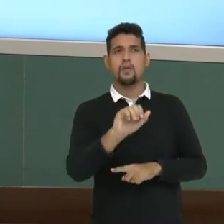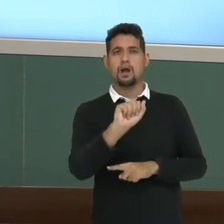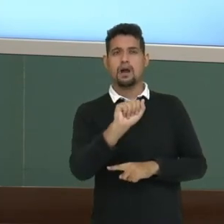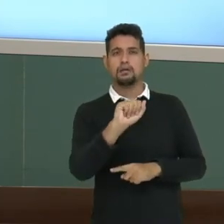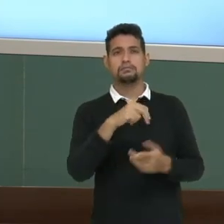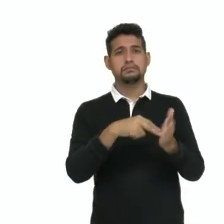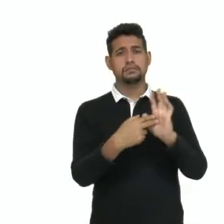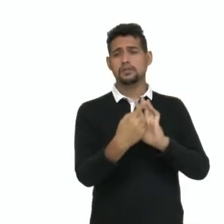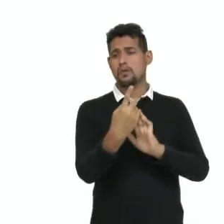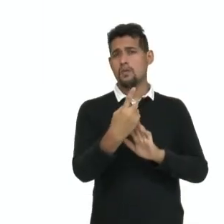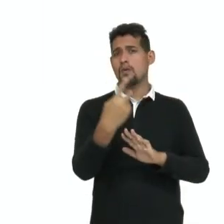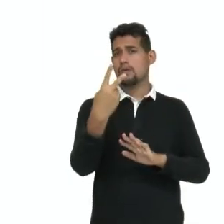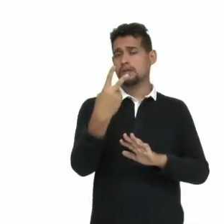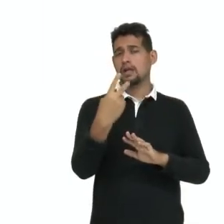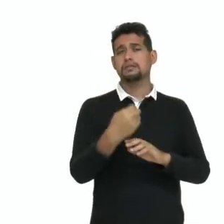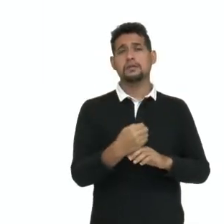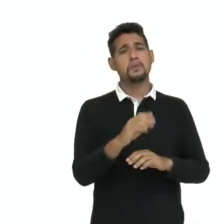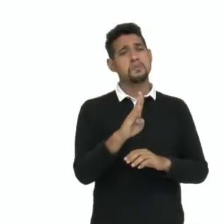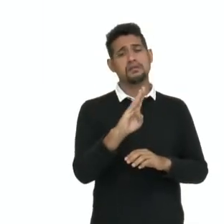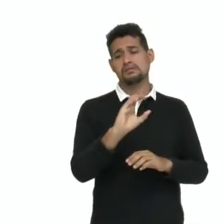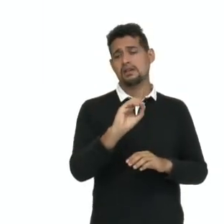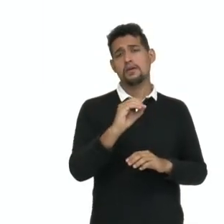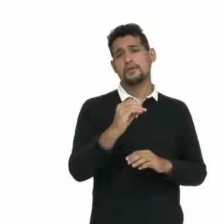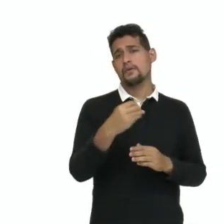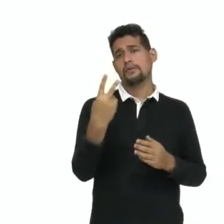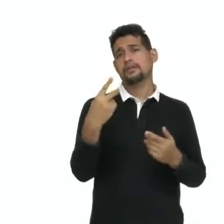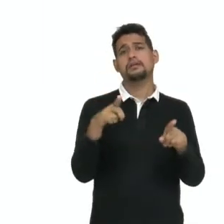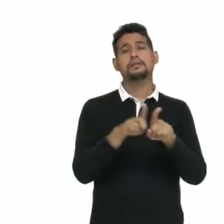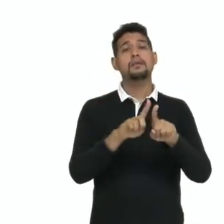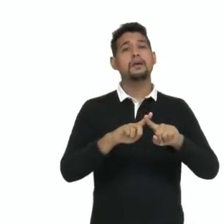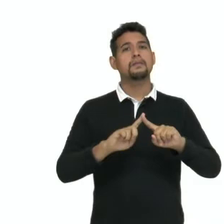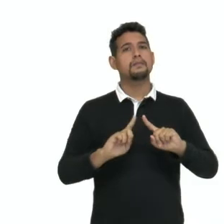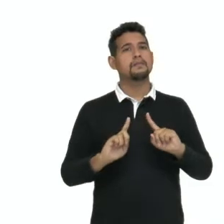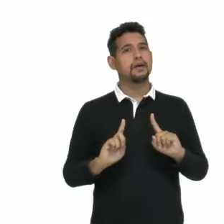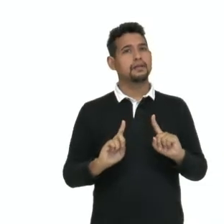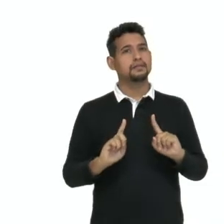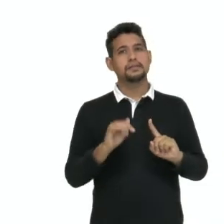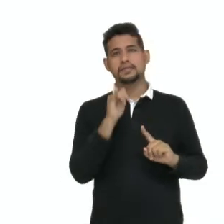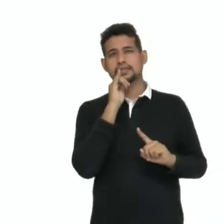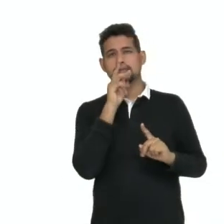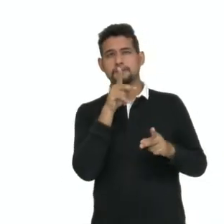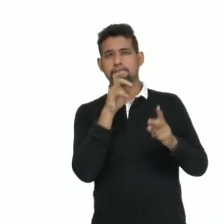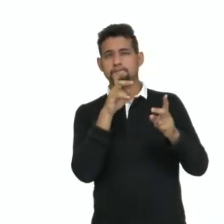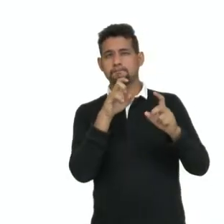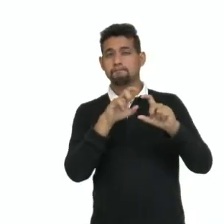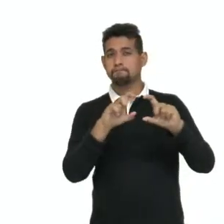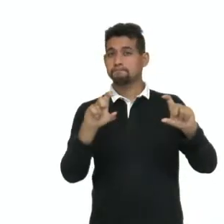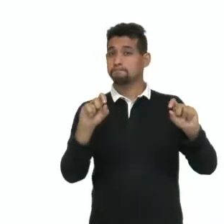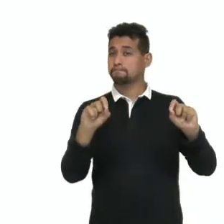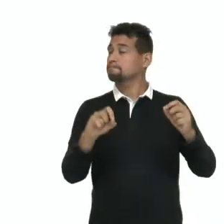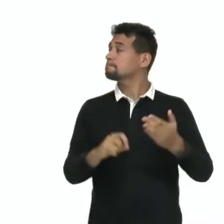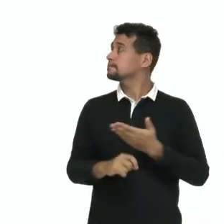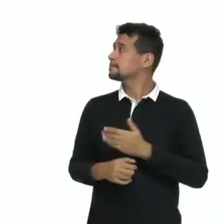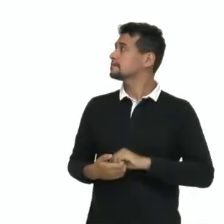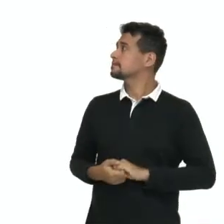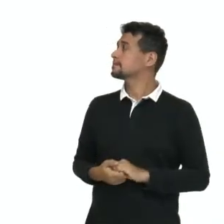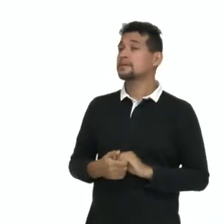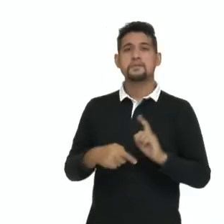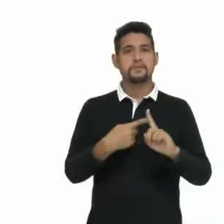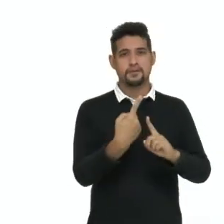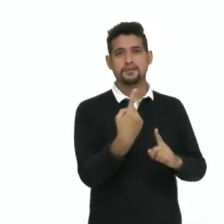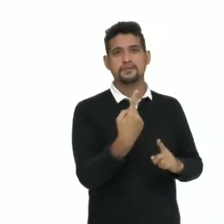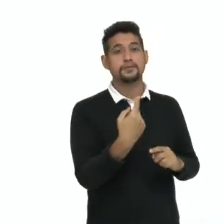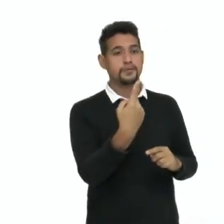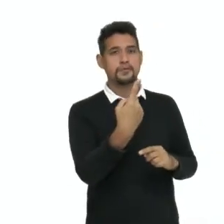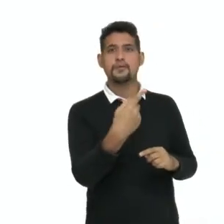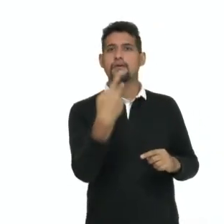ao quadrado, o b é 0 ao quadrado. Então, 1 vezes 3, 3, 0 vezes 2, 0, mais 1. 1